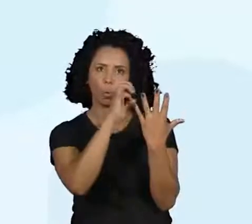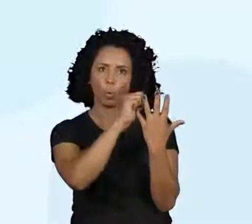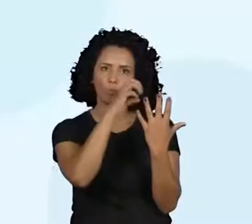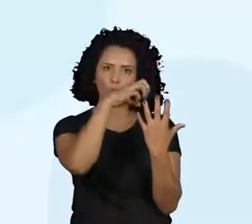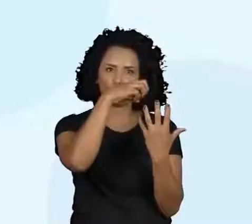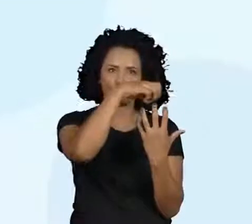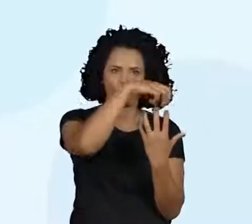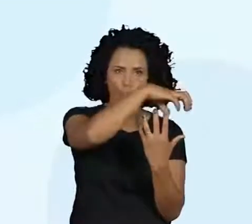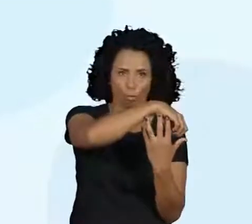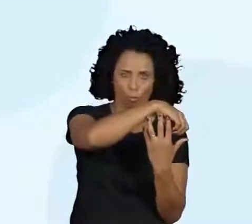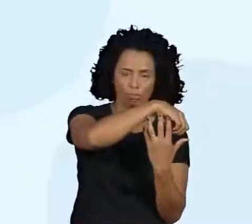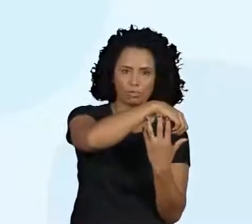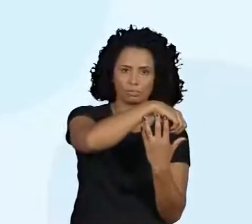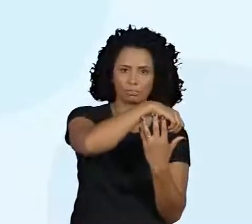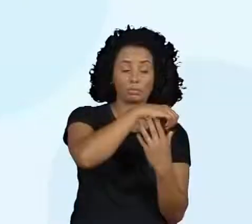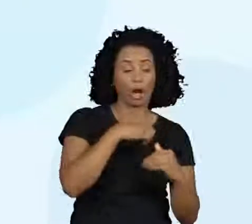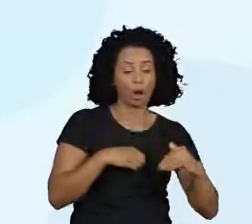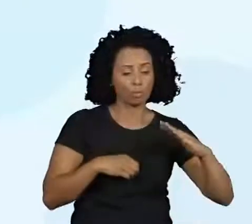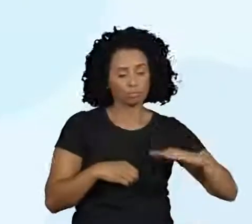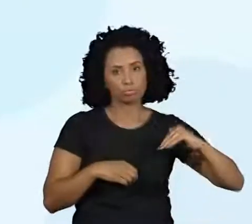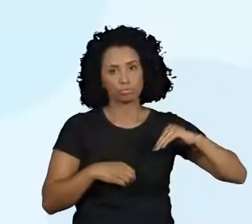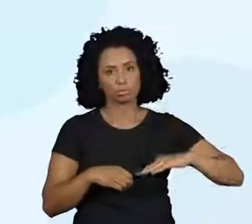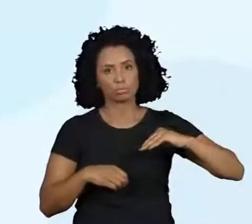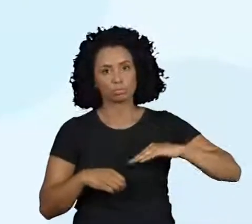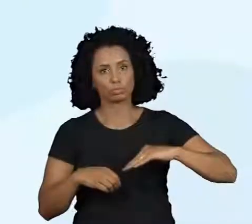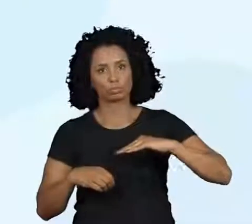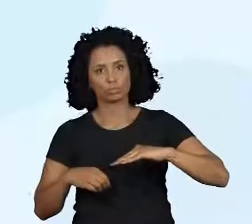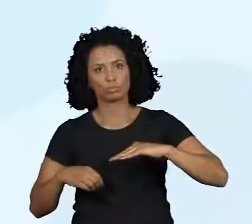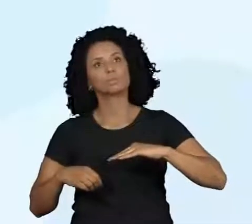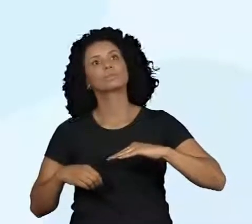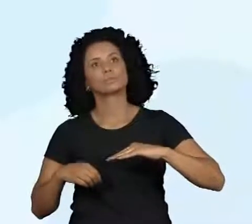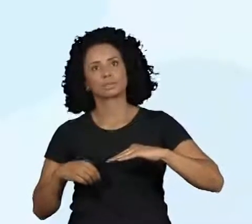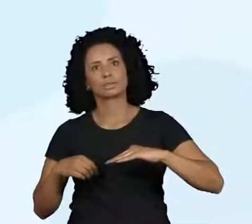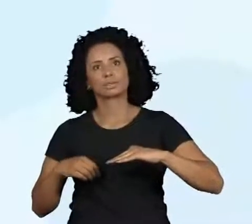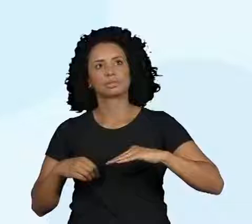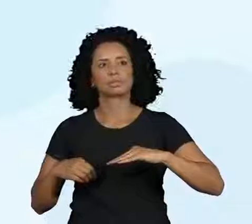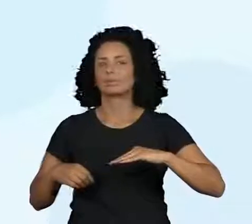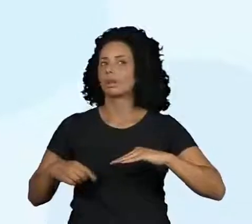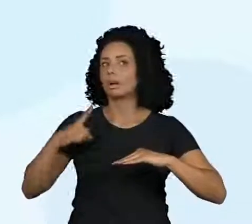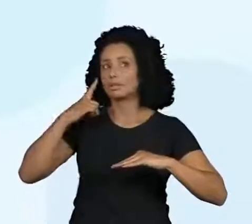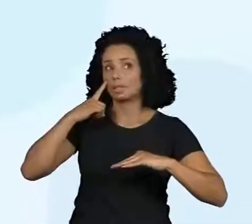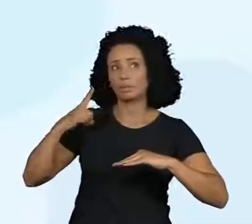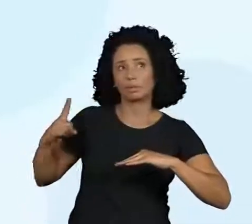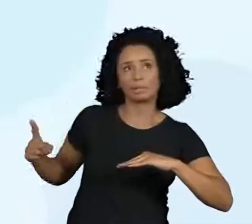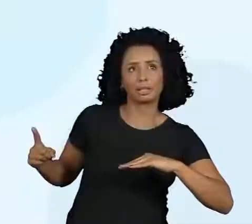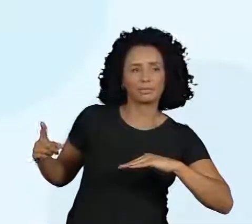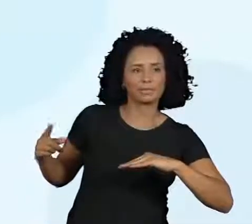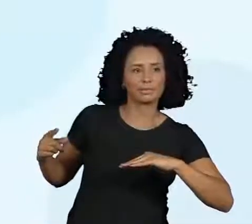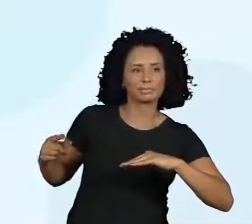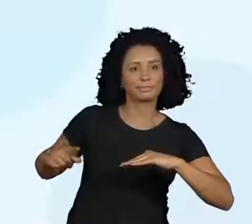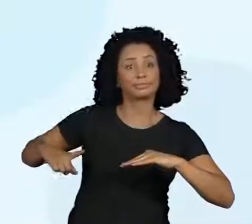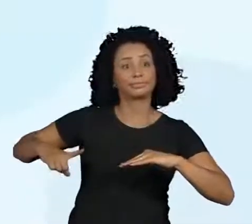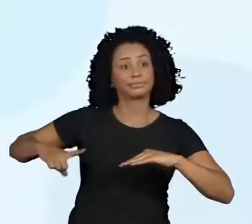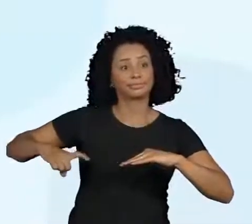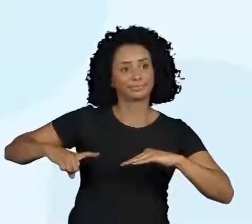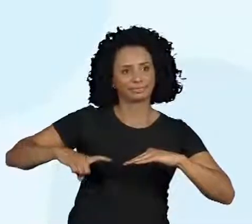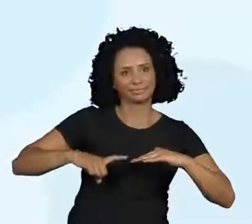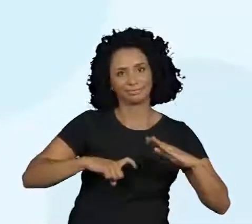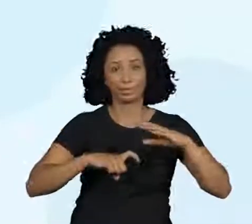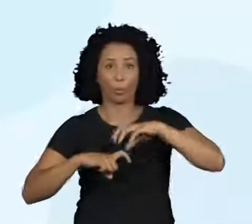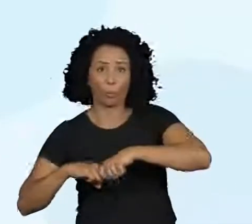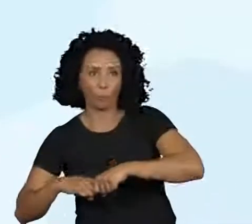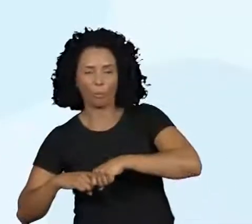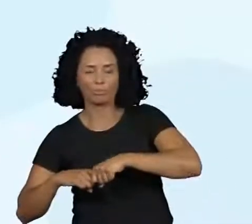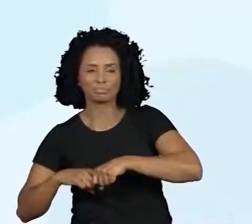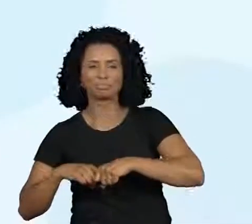consumidor secundário, que é o sapo, consumidor terciário, que é a cobra, e o